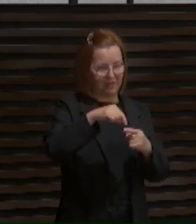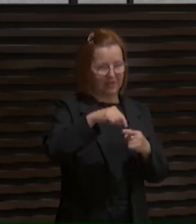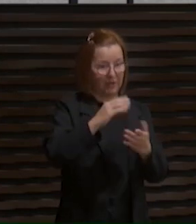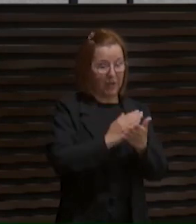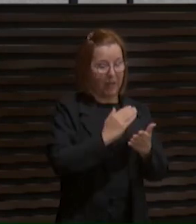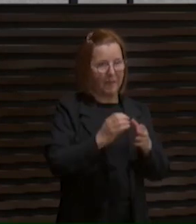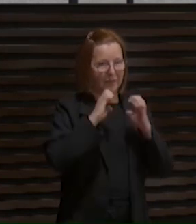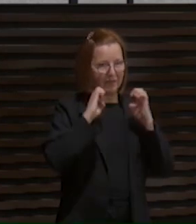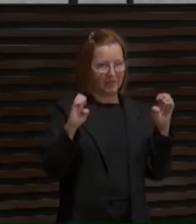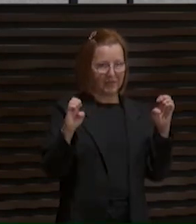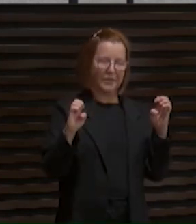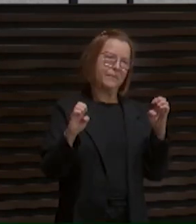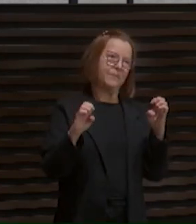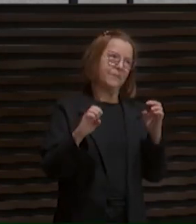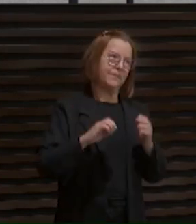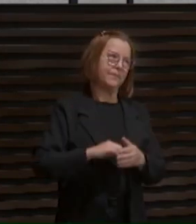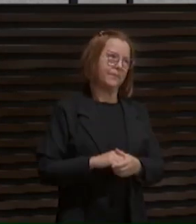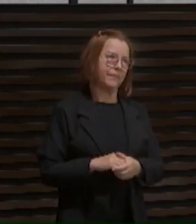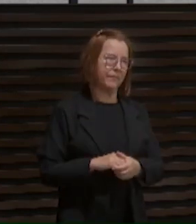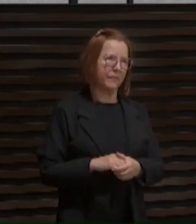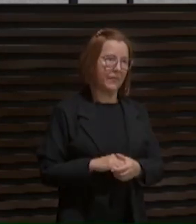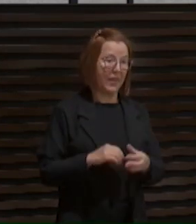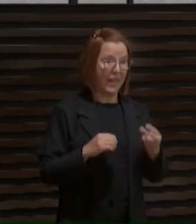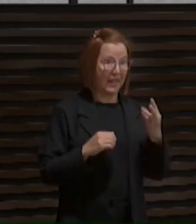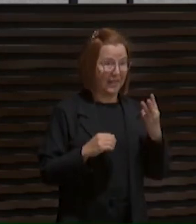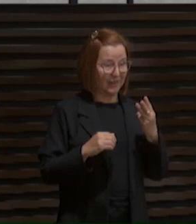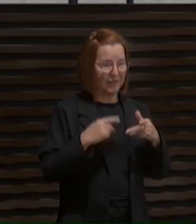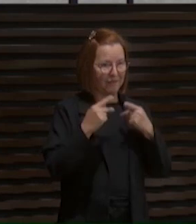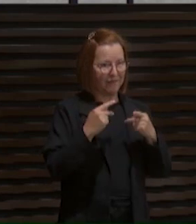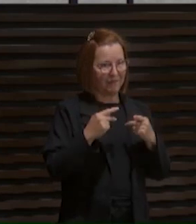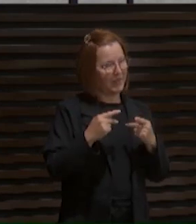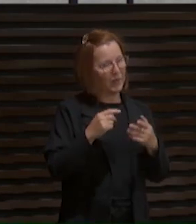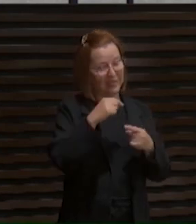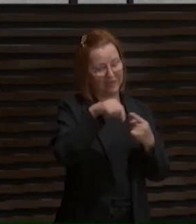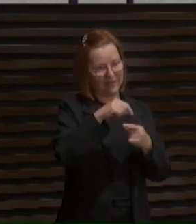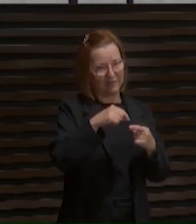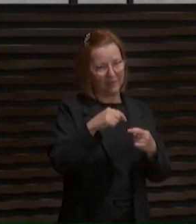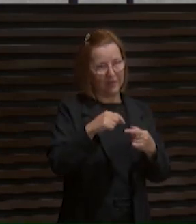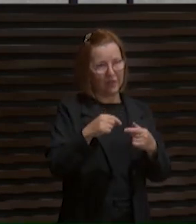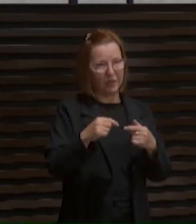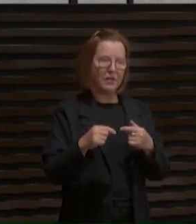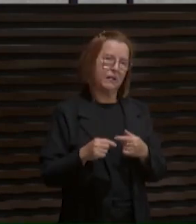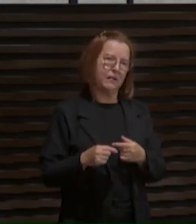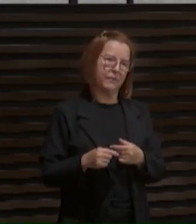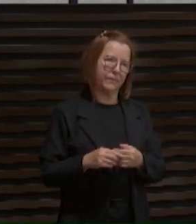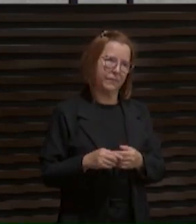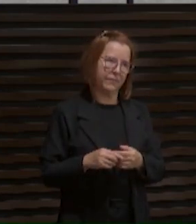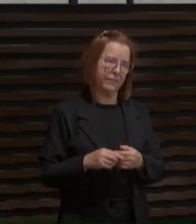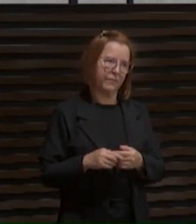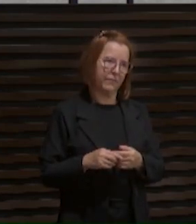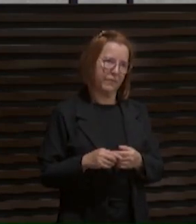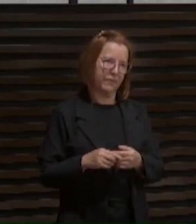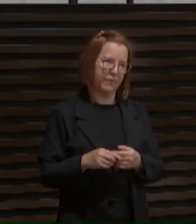Evangelho, segundo Steven Lawson, terceira vez que eu o cito essa manhã. Qualquer pessoa que pregue apenas os indicativos,